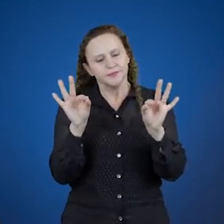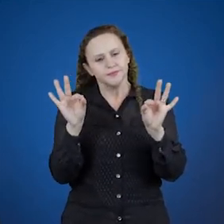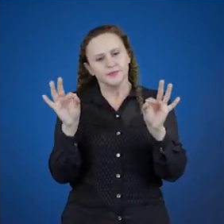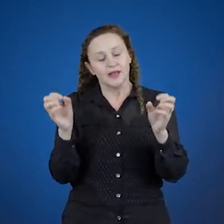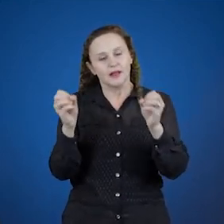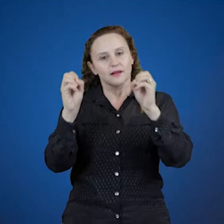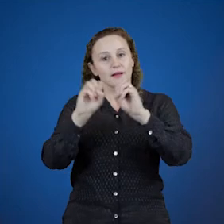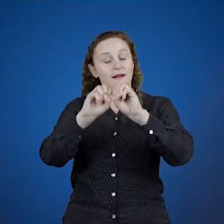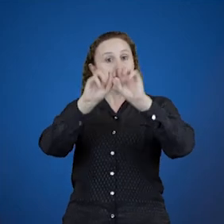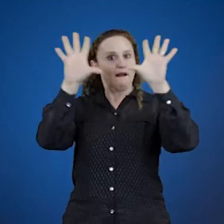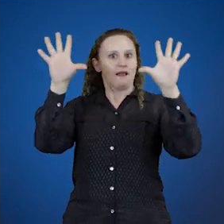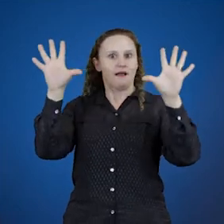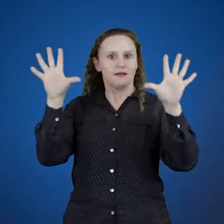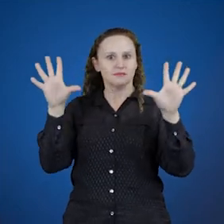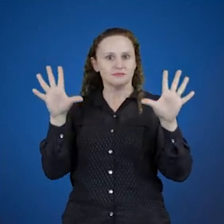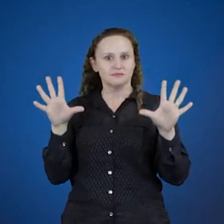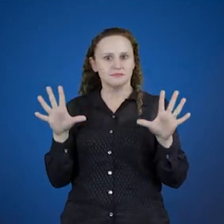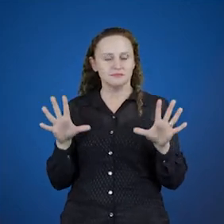claridade